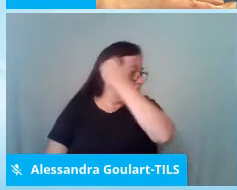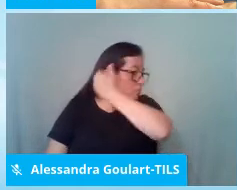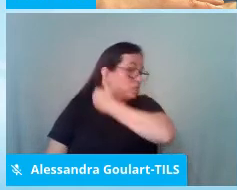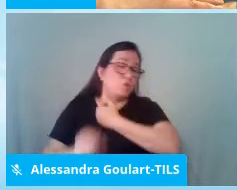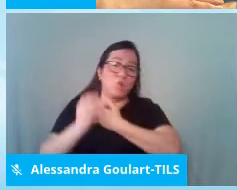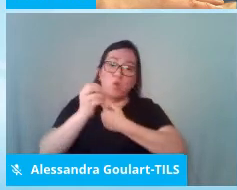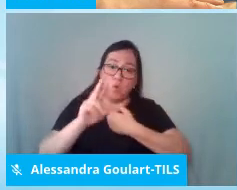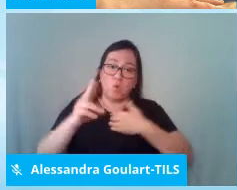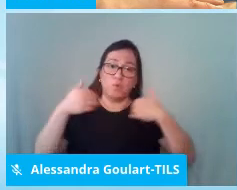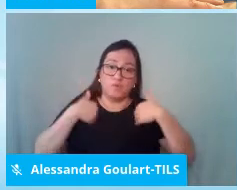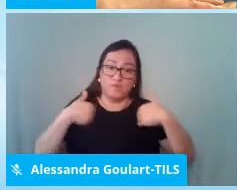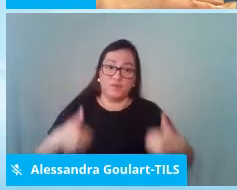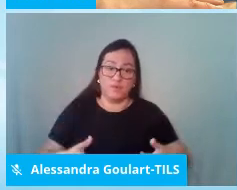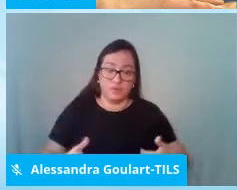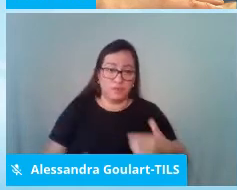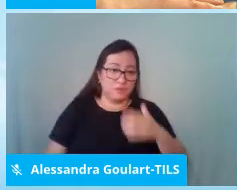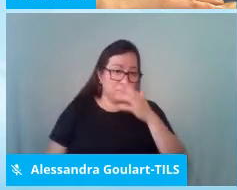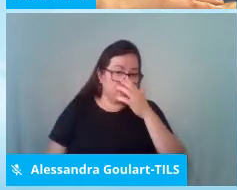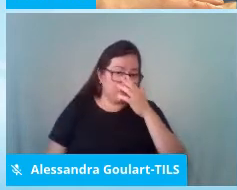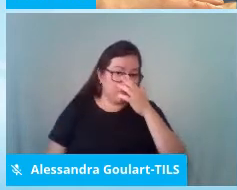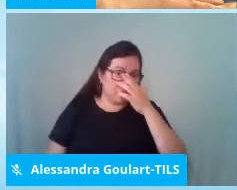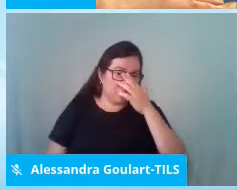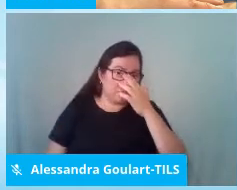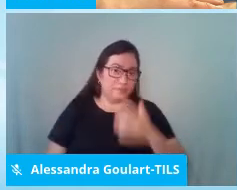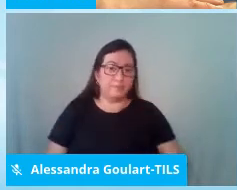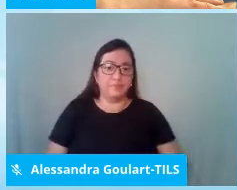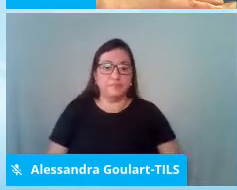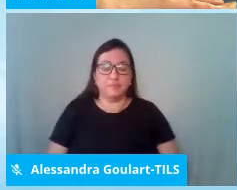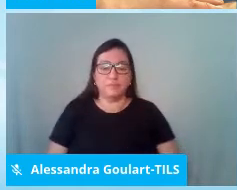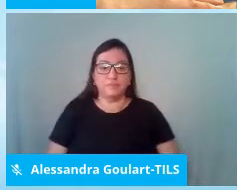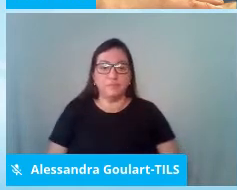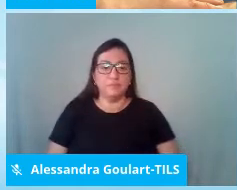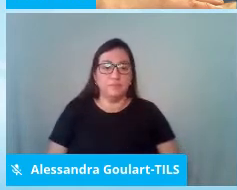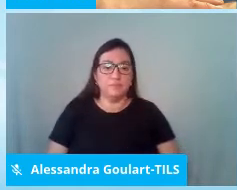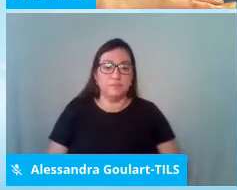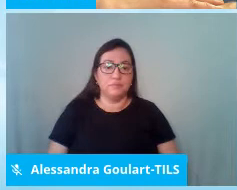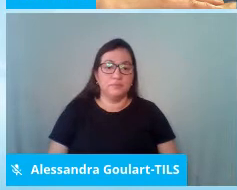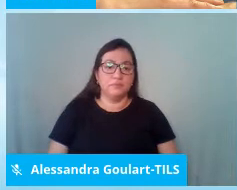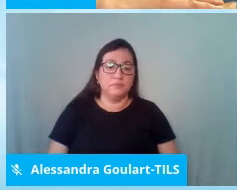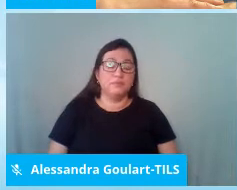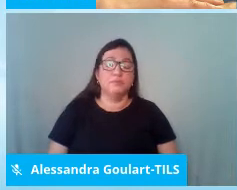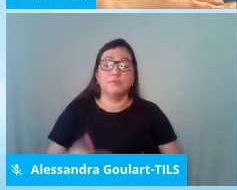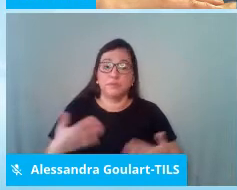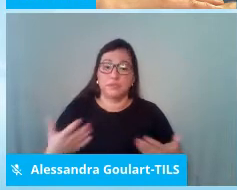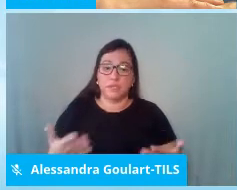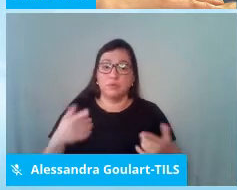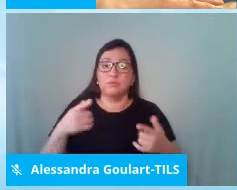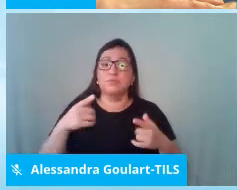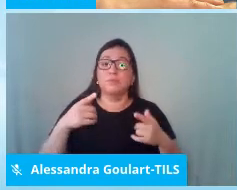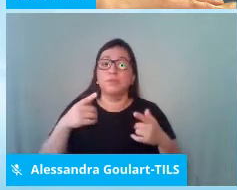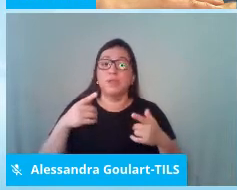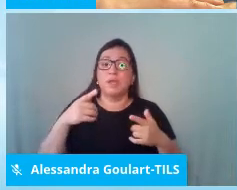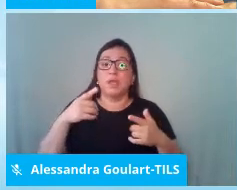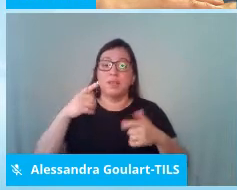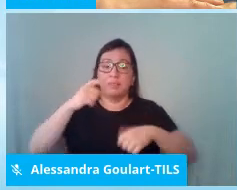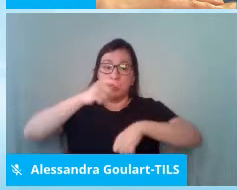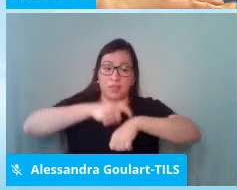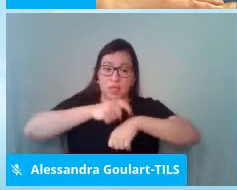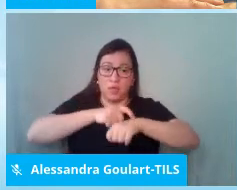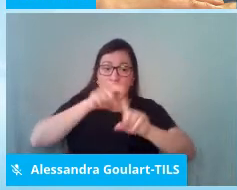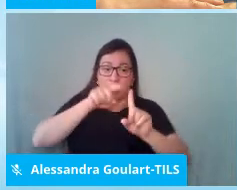pré-natal, a presença da sífilis ou qualquer outra infecção sexualmente transmissível